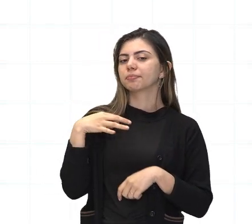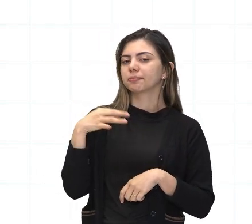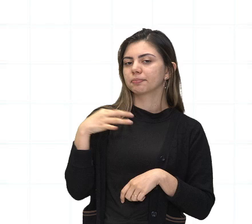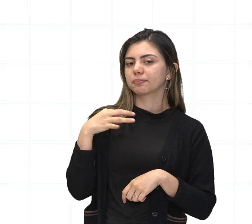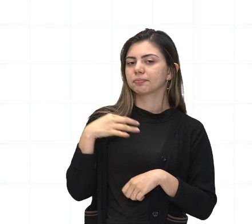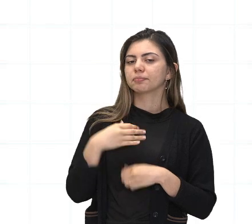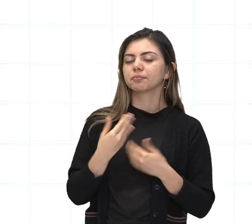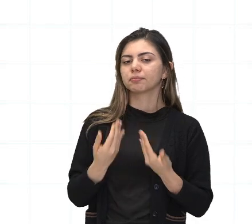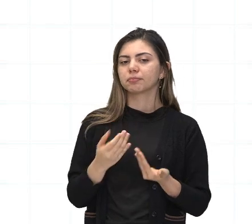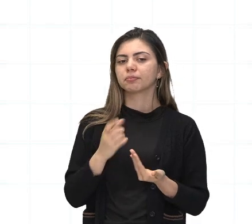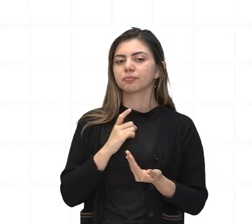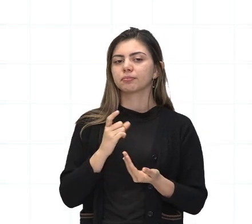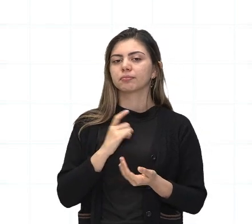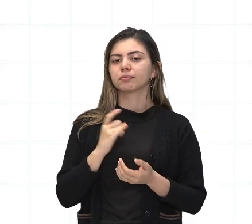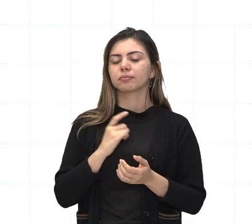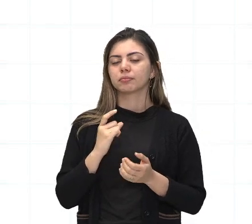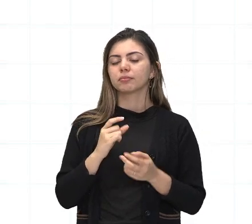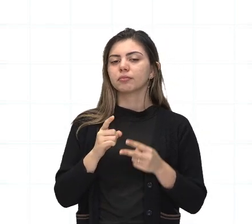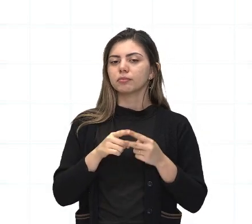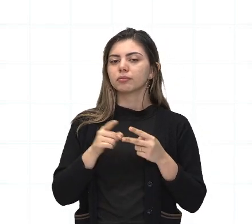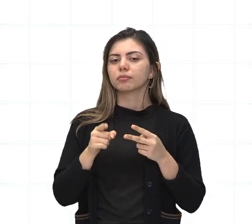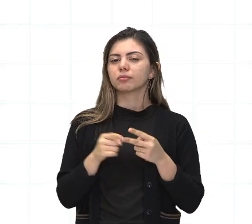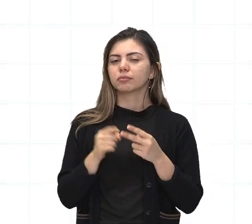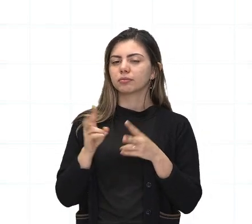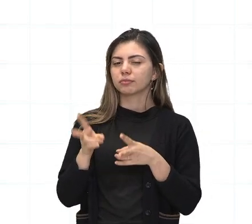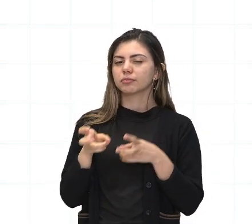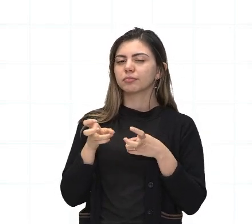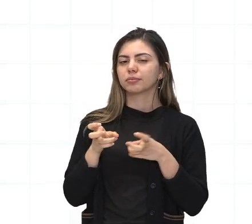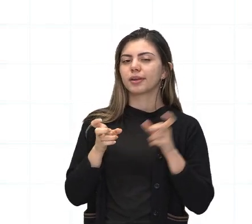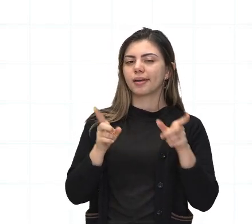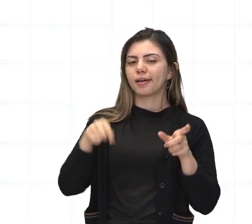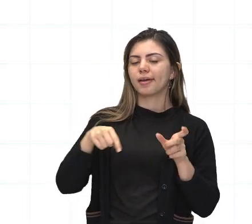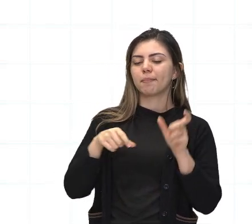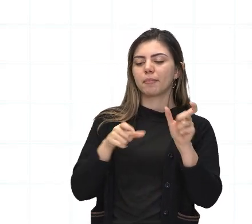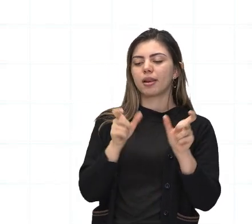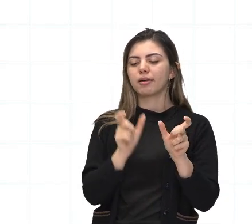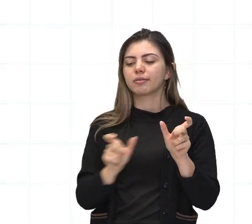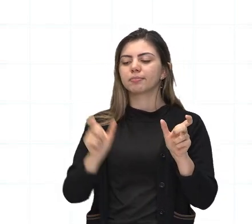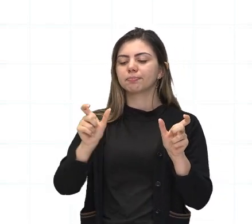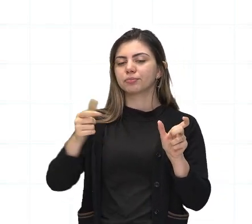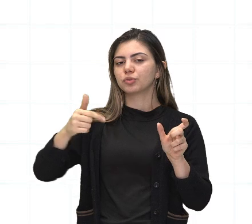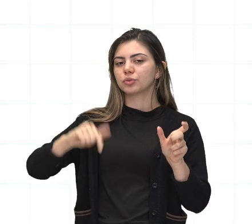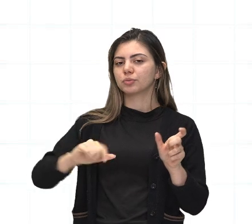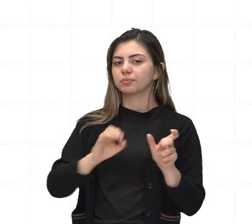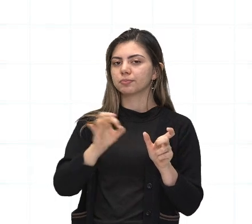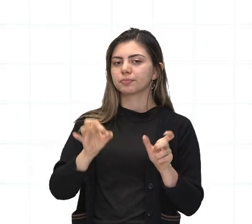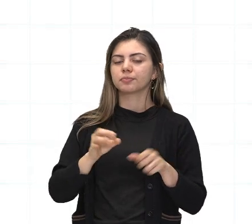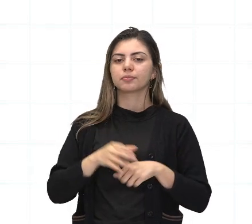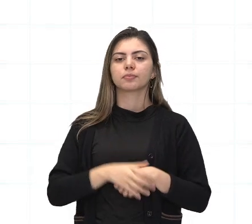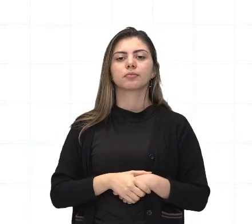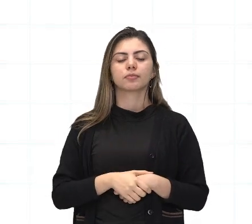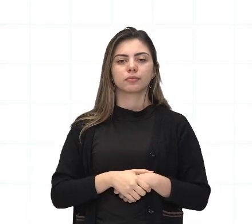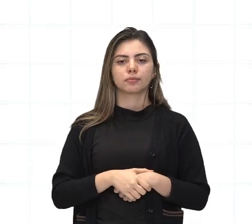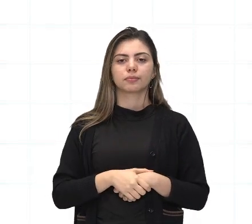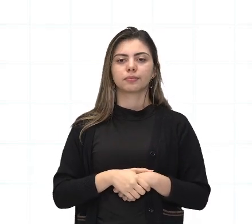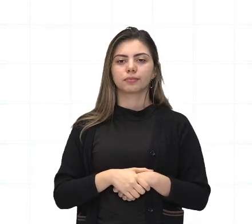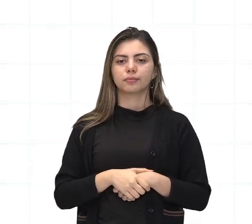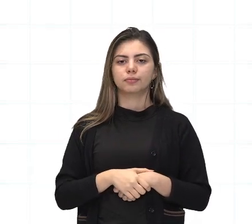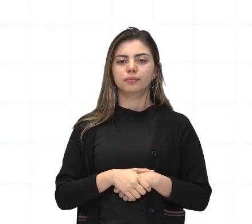Então, tem esses dois pontos aí repetitivos, certo? Pois bem,